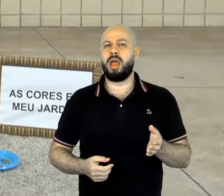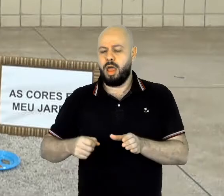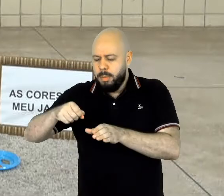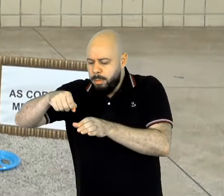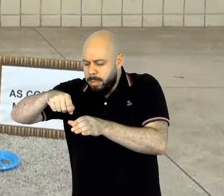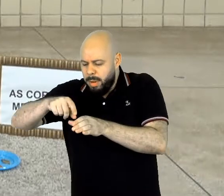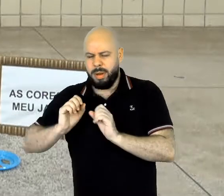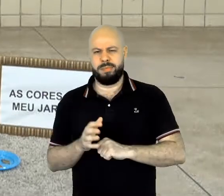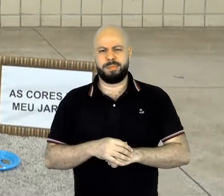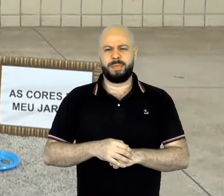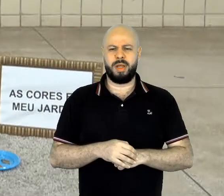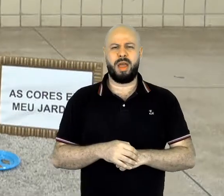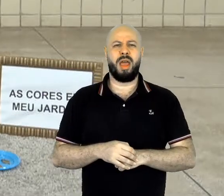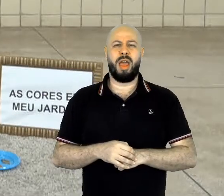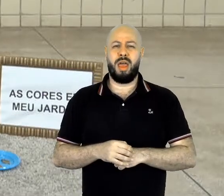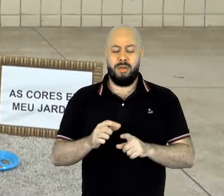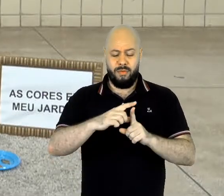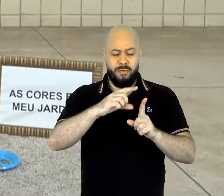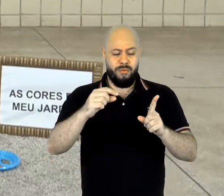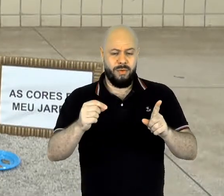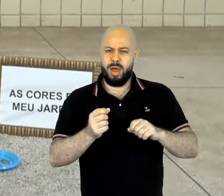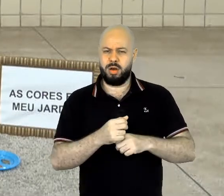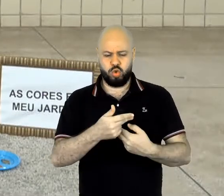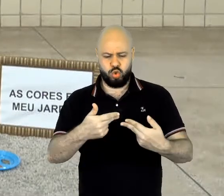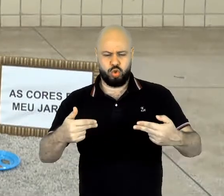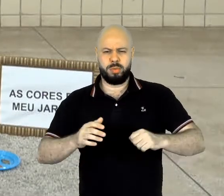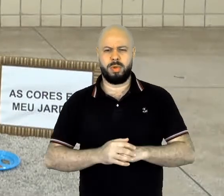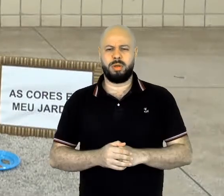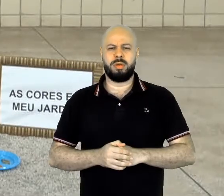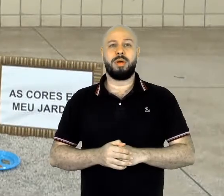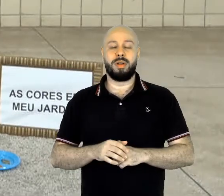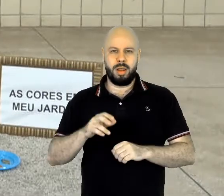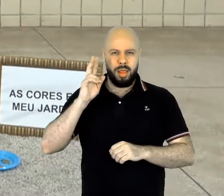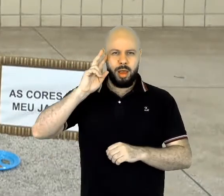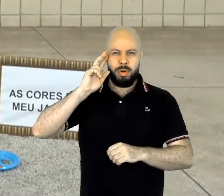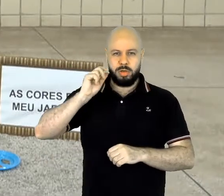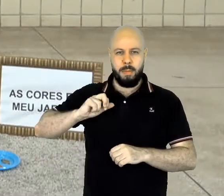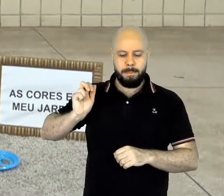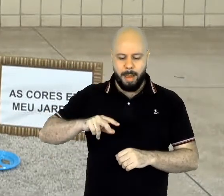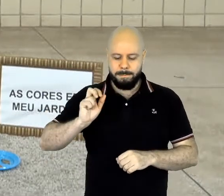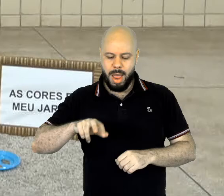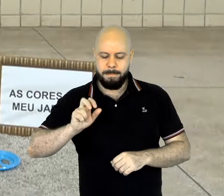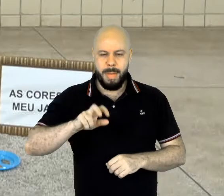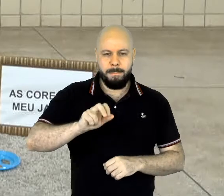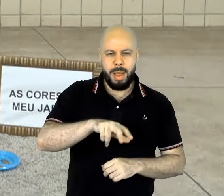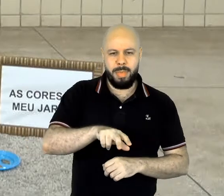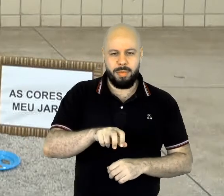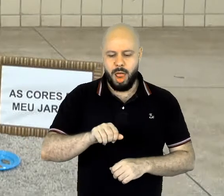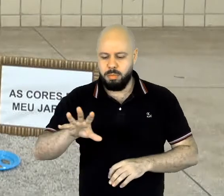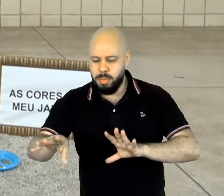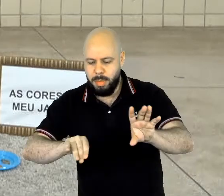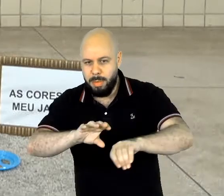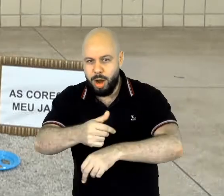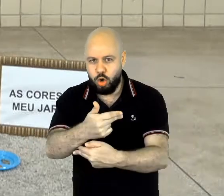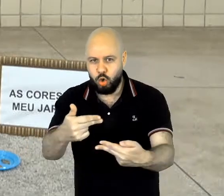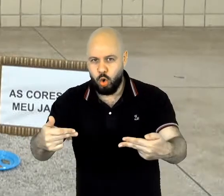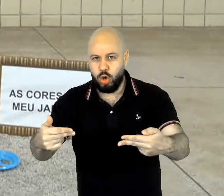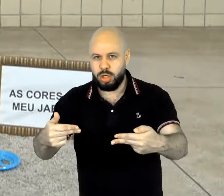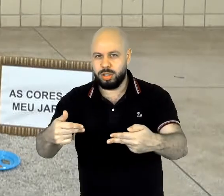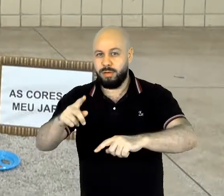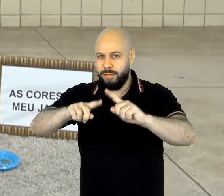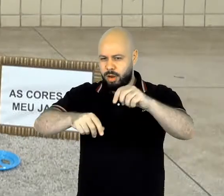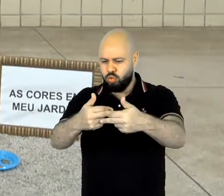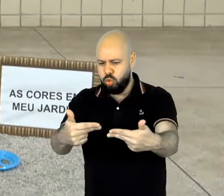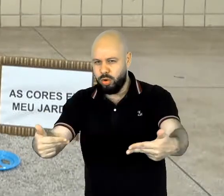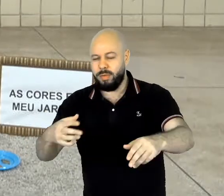folha e tudo mais que você encontrar no passeio que você vai fazer com a sua criança. Mas para você fazer esse passeio com a sua criança, você